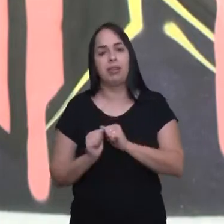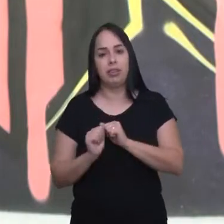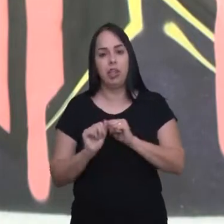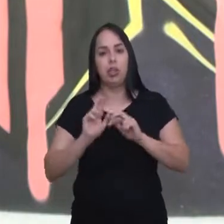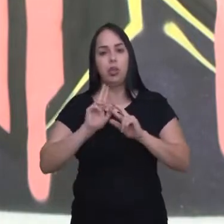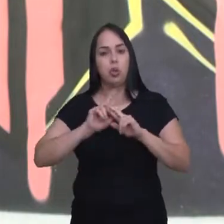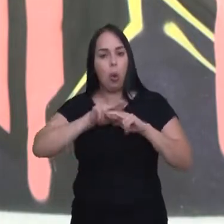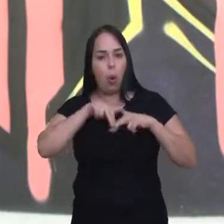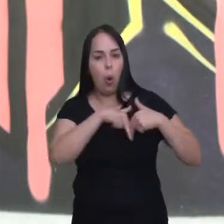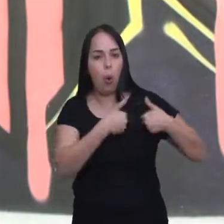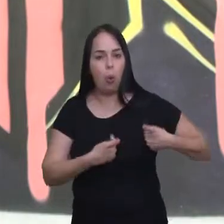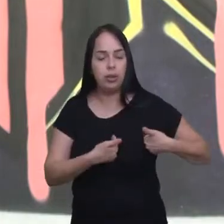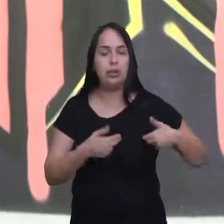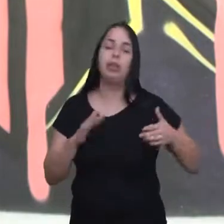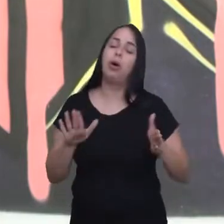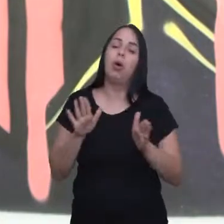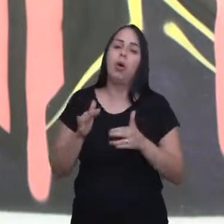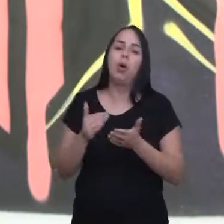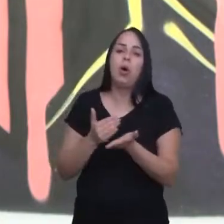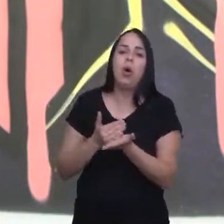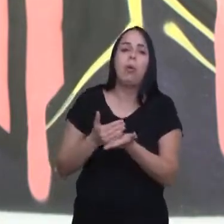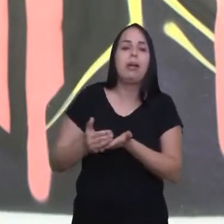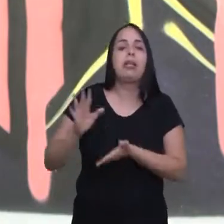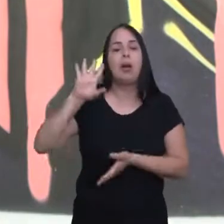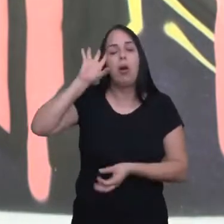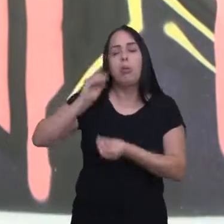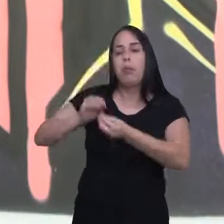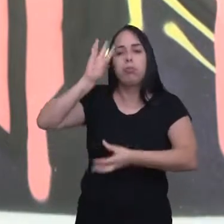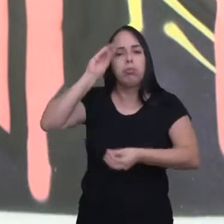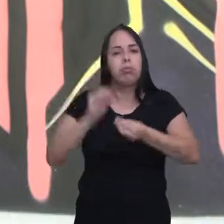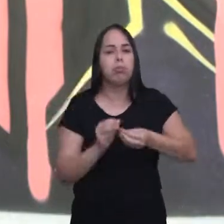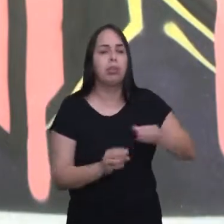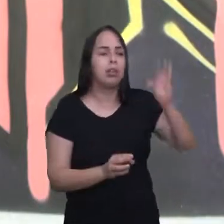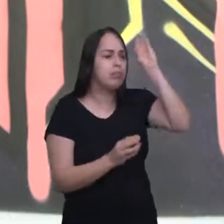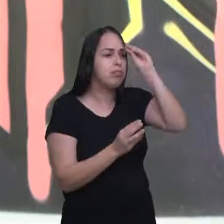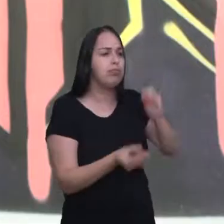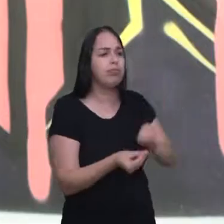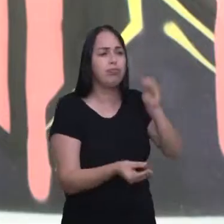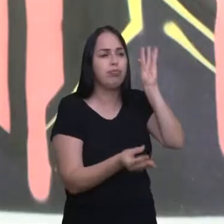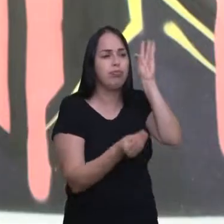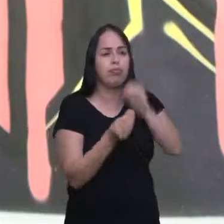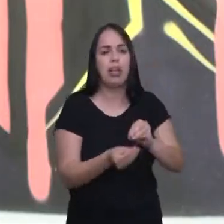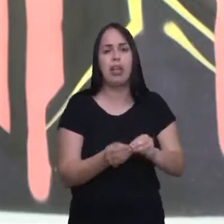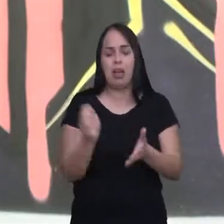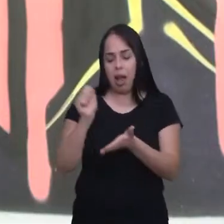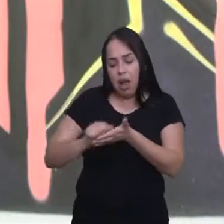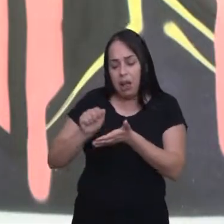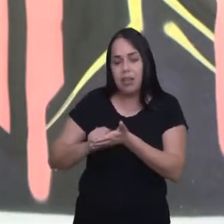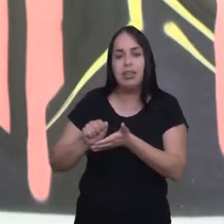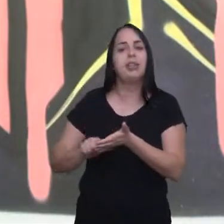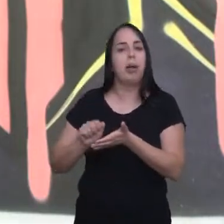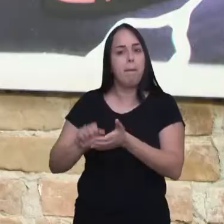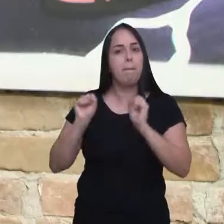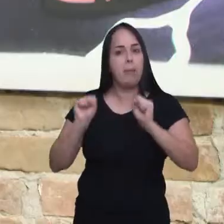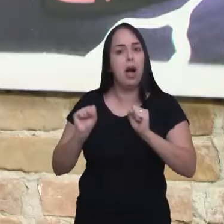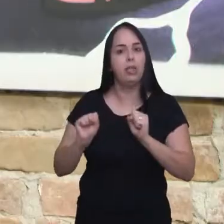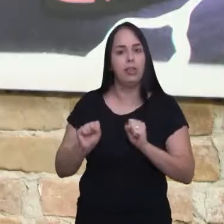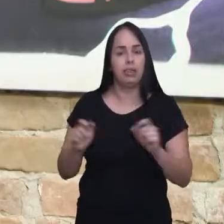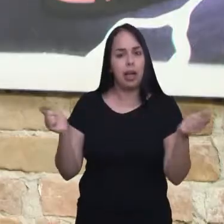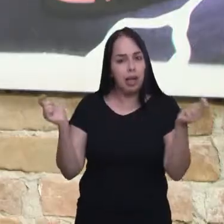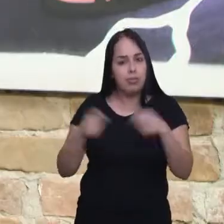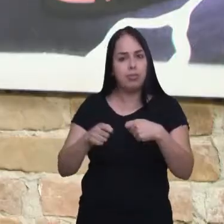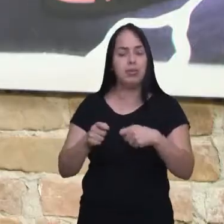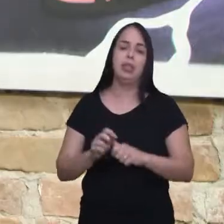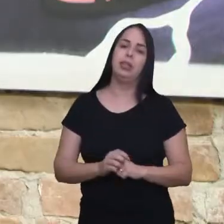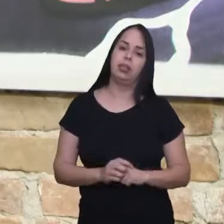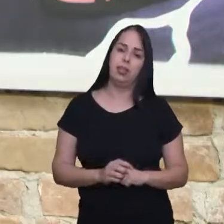vivenciou. Então foi ali que eu comecei a entender as possibilidades que a escrita podia proporcionar para mim. Eu